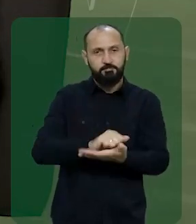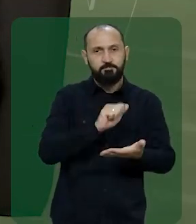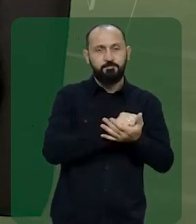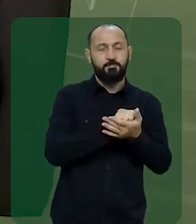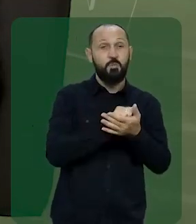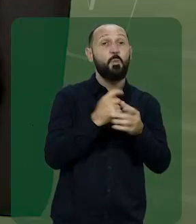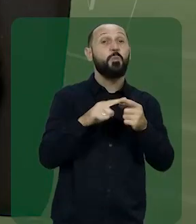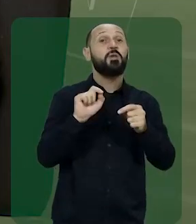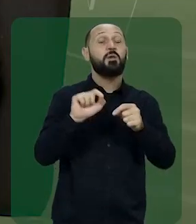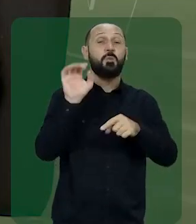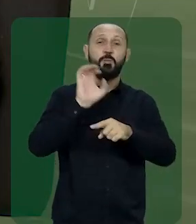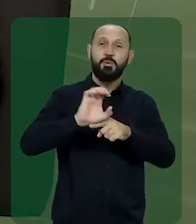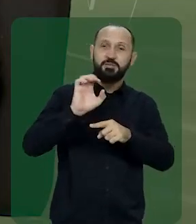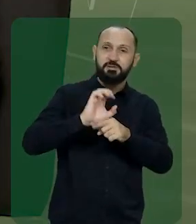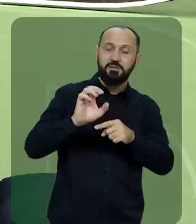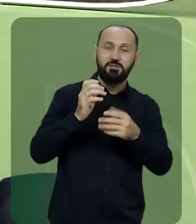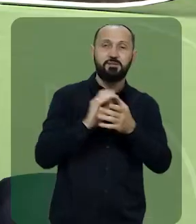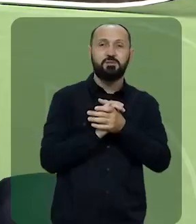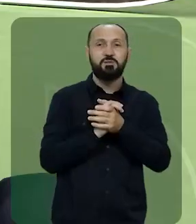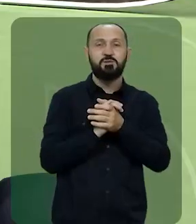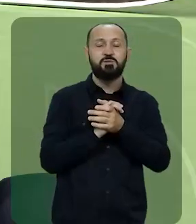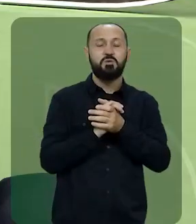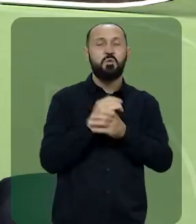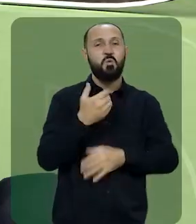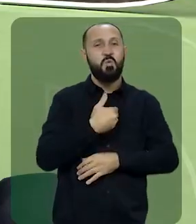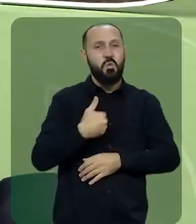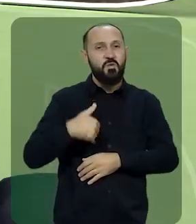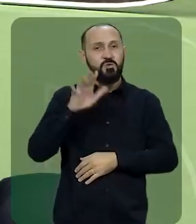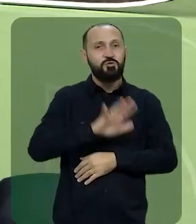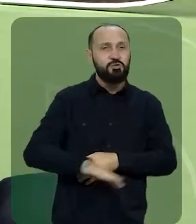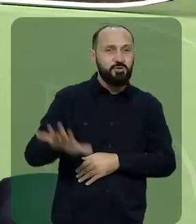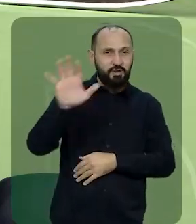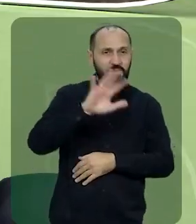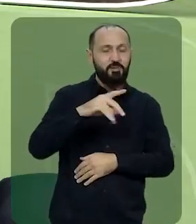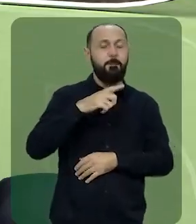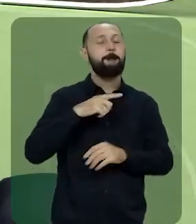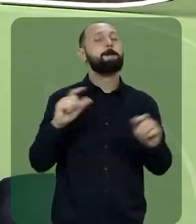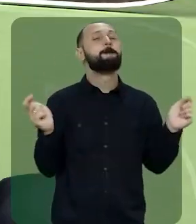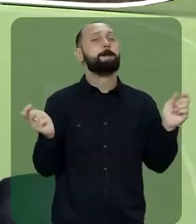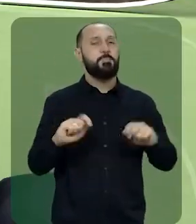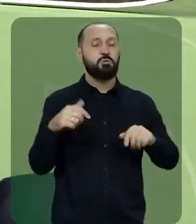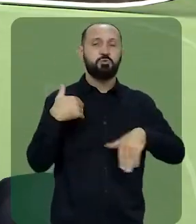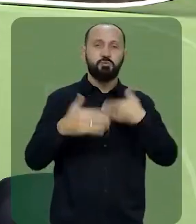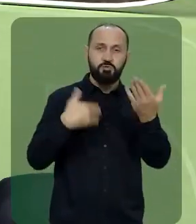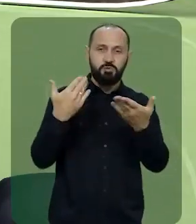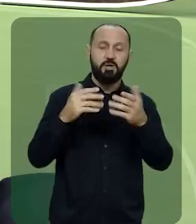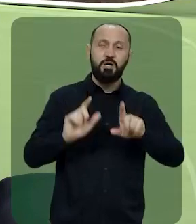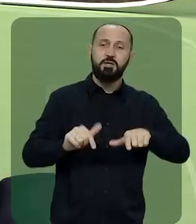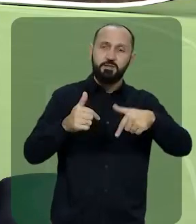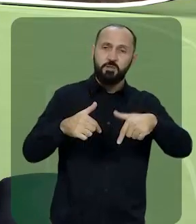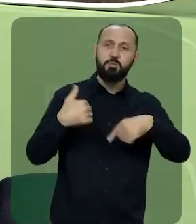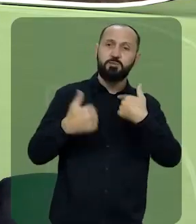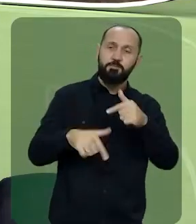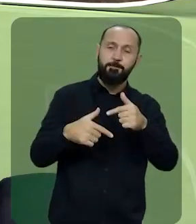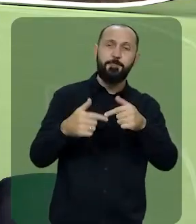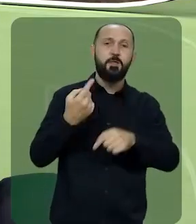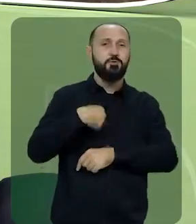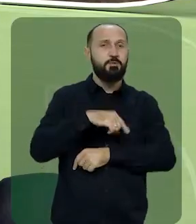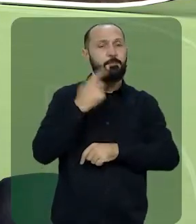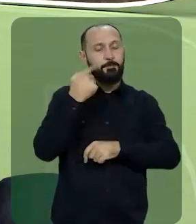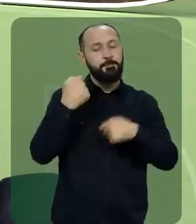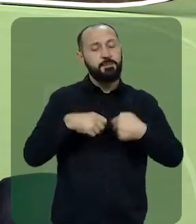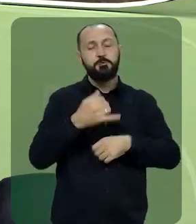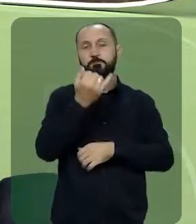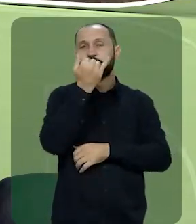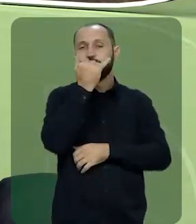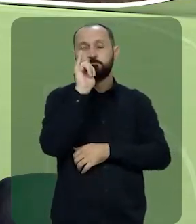gente incentivar que as denúncias sejam formalizadas, né? Porque para que o